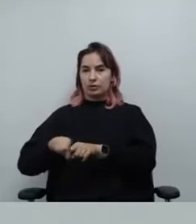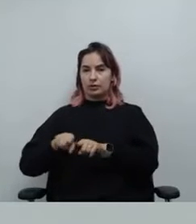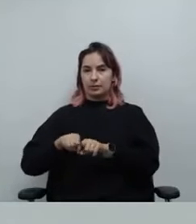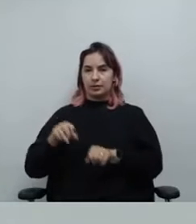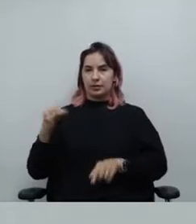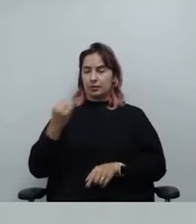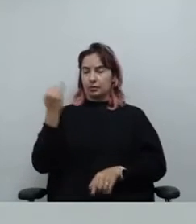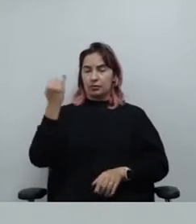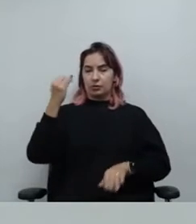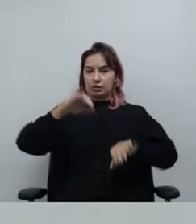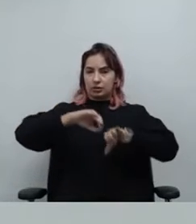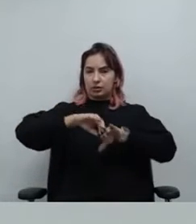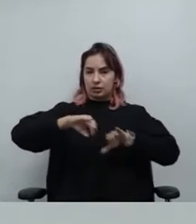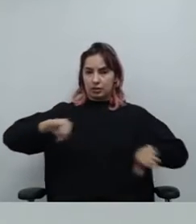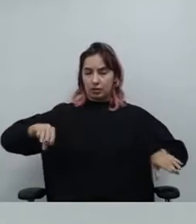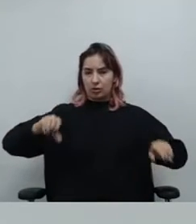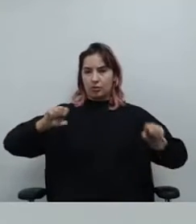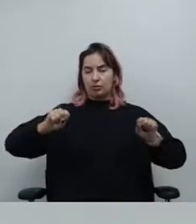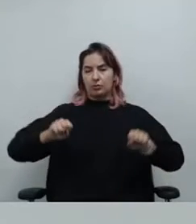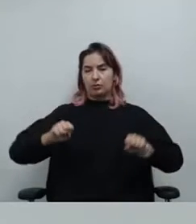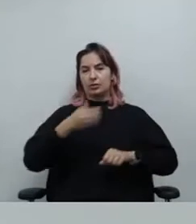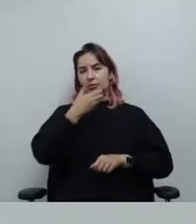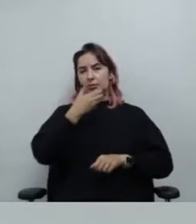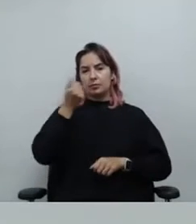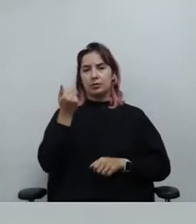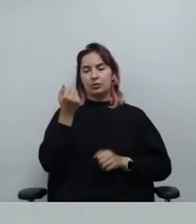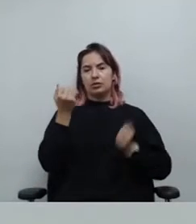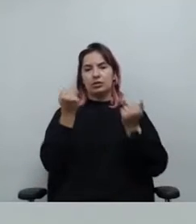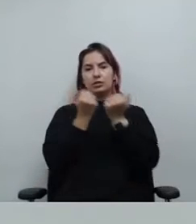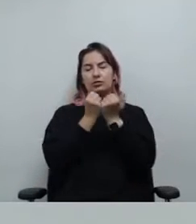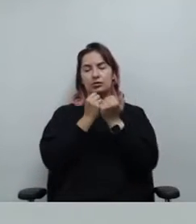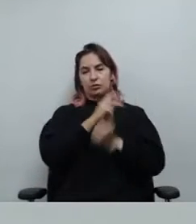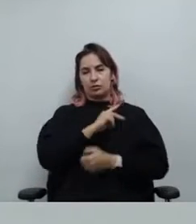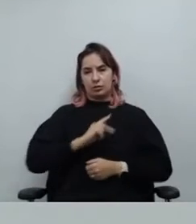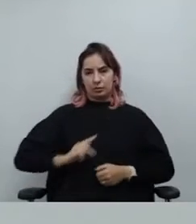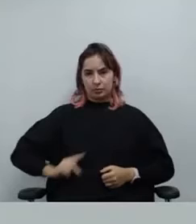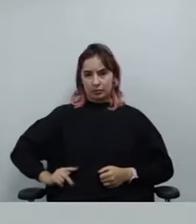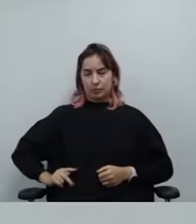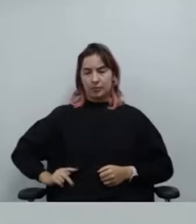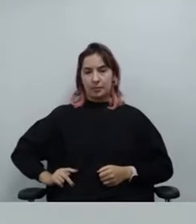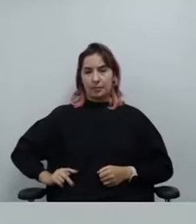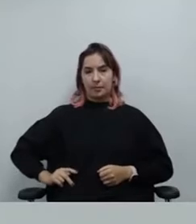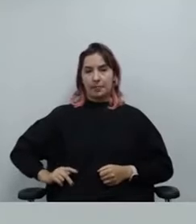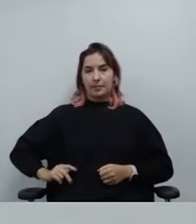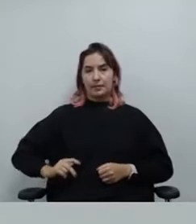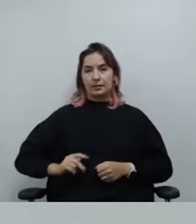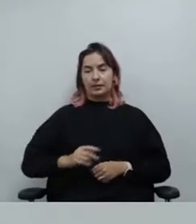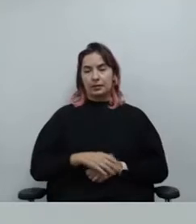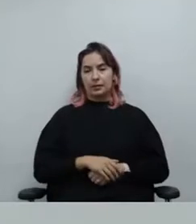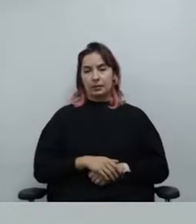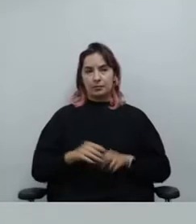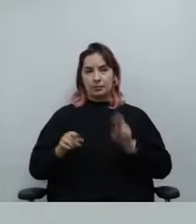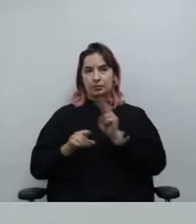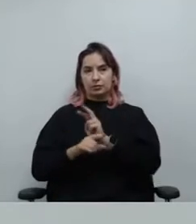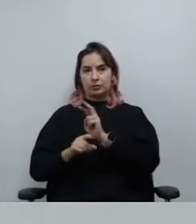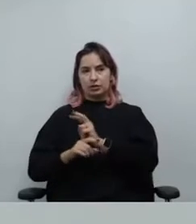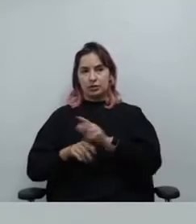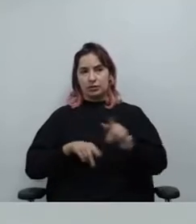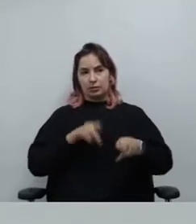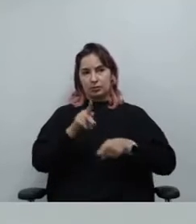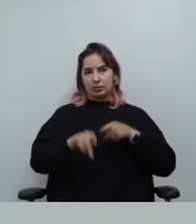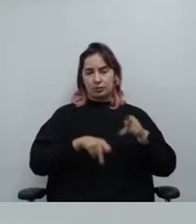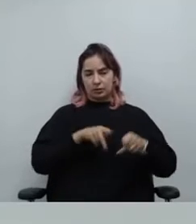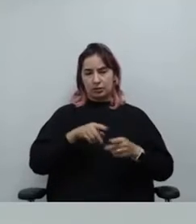esse desmembramento para o aprimoramento da atuação da Defensoria Pública na proteção da população LGBTQIA+, da